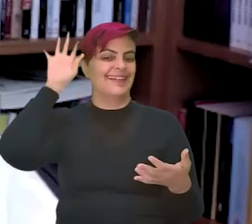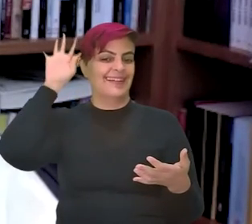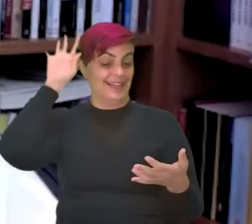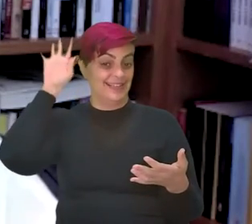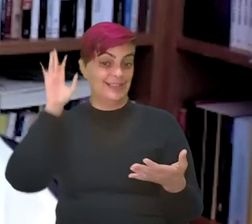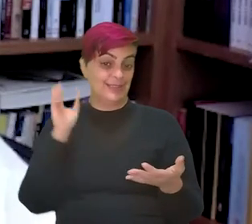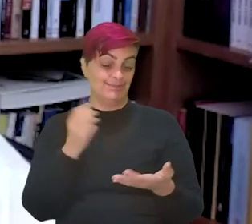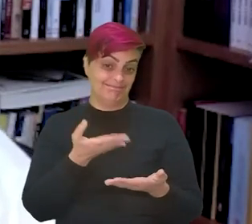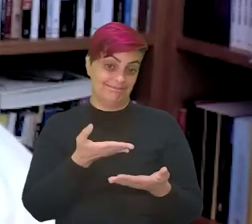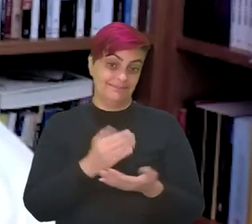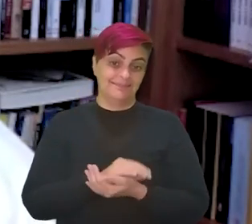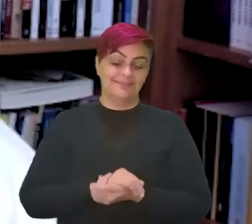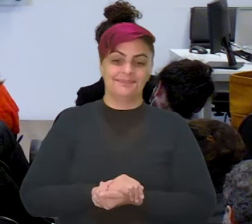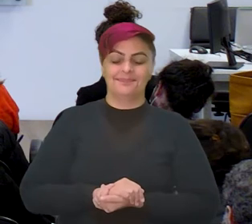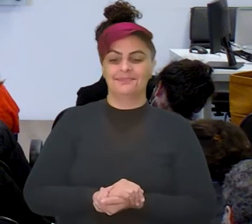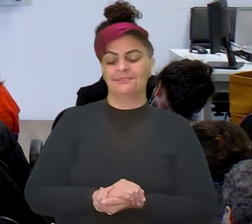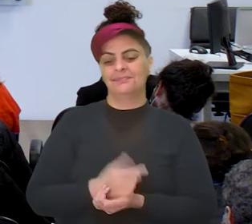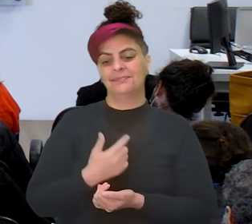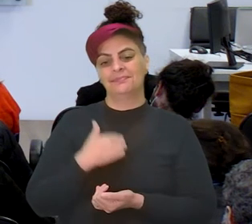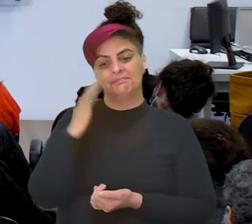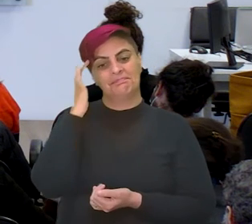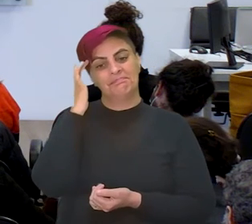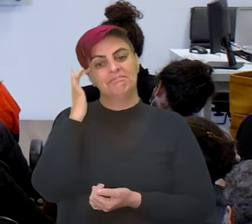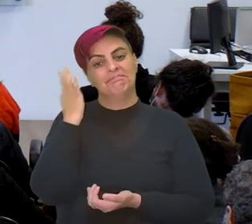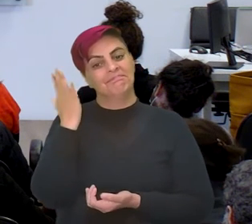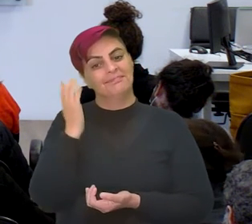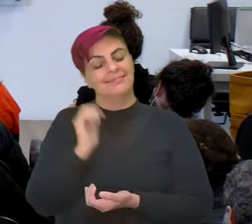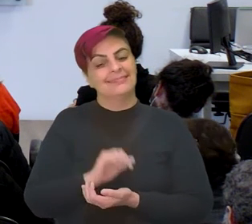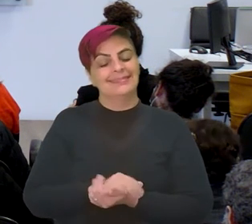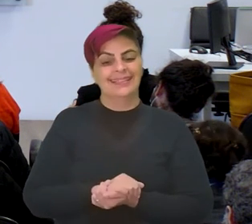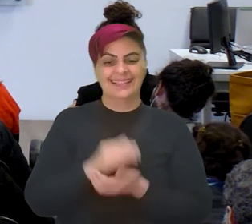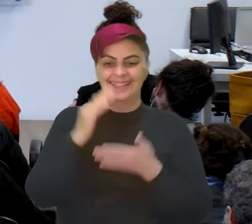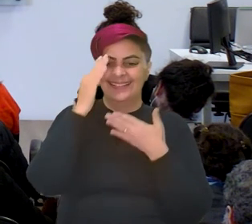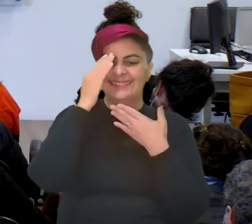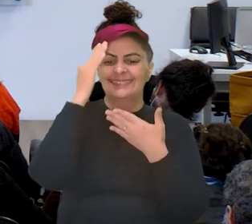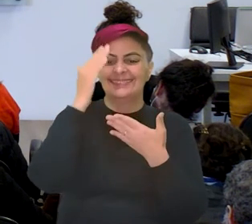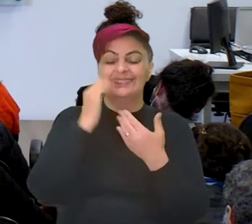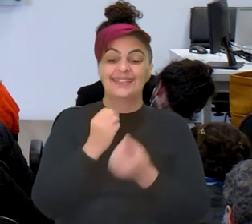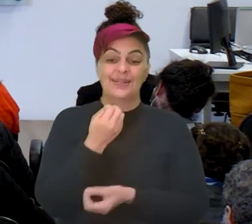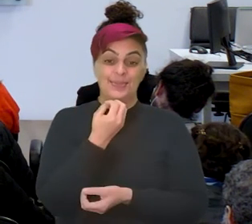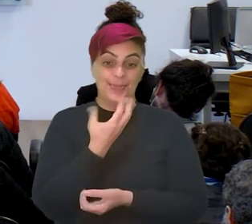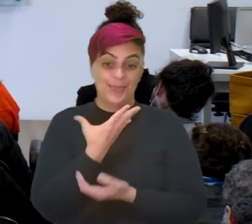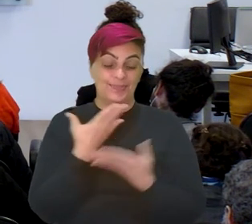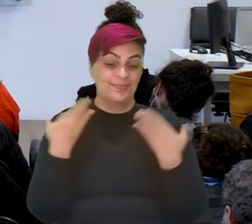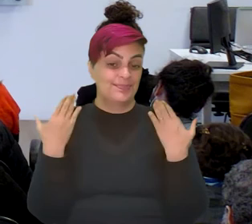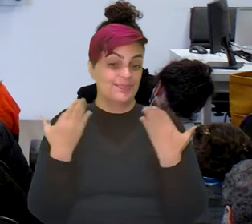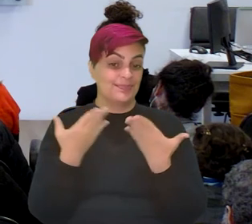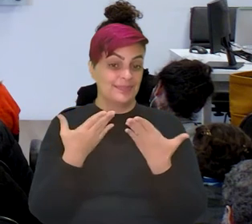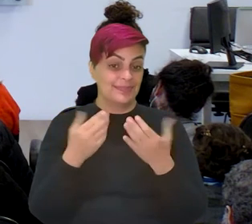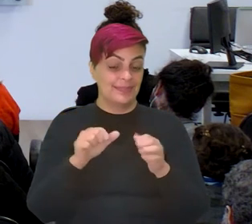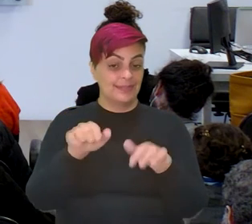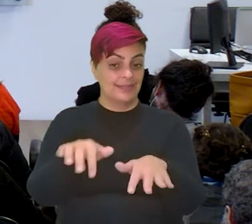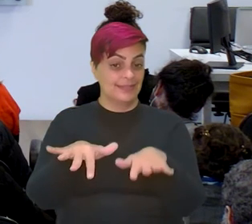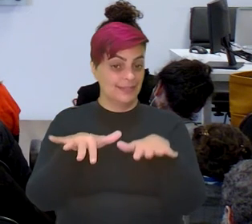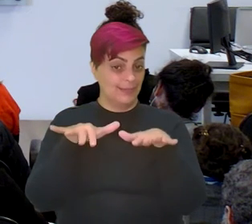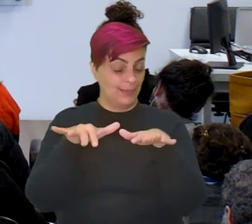com argonautas. Eu acho que. Sim. Obrigada. Bom, eu queria abrir